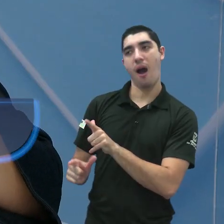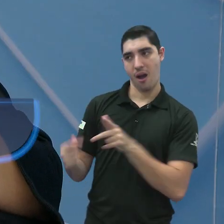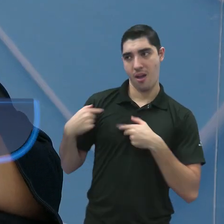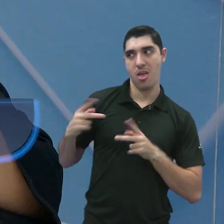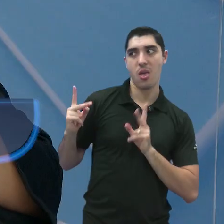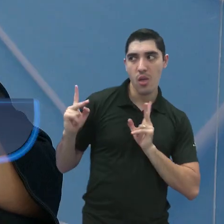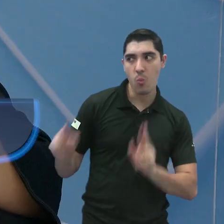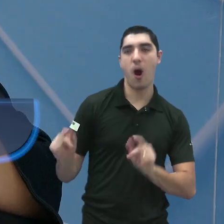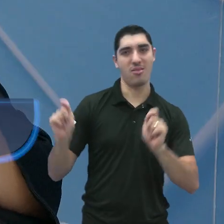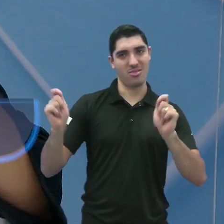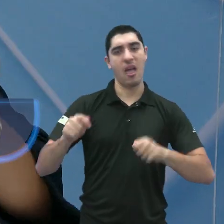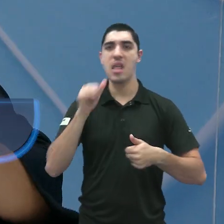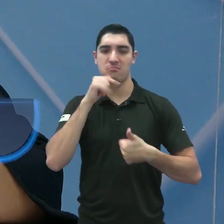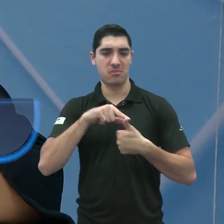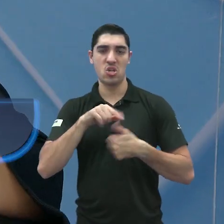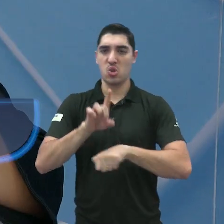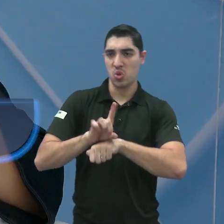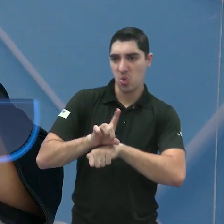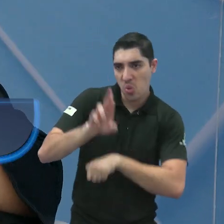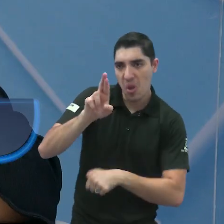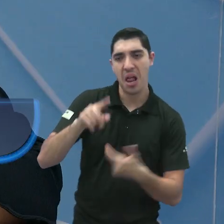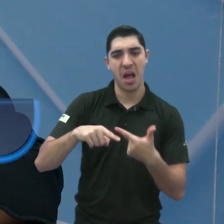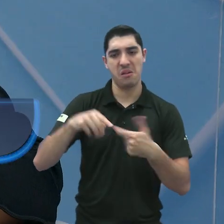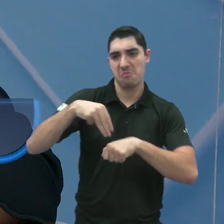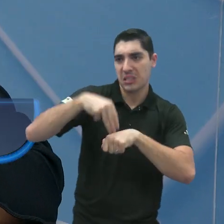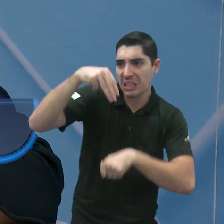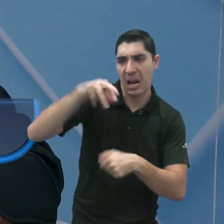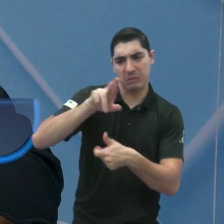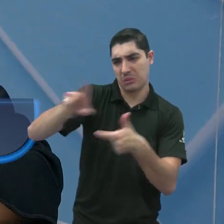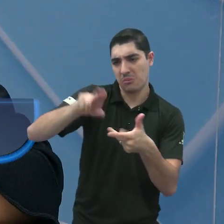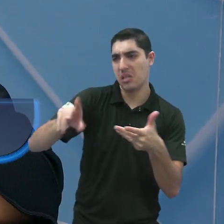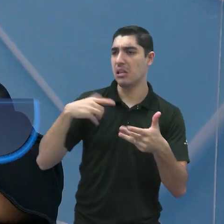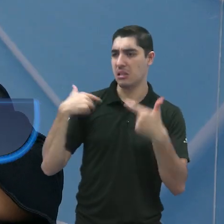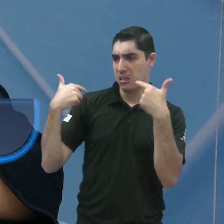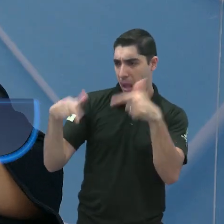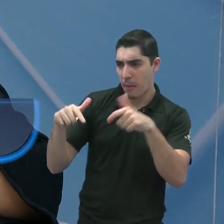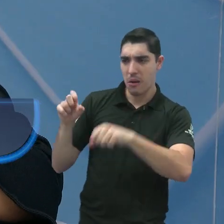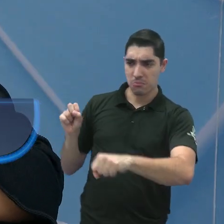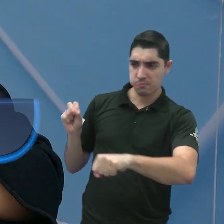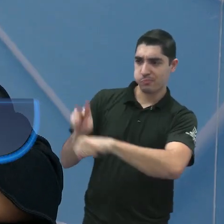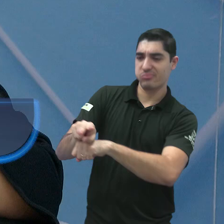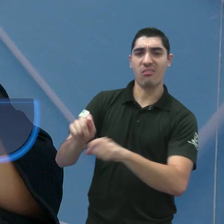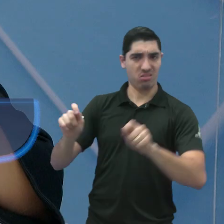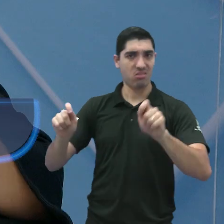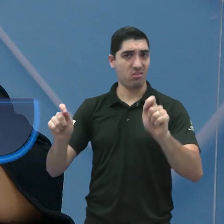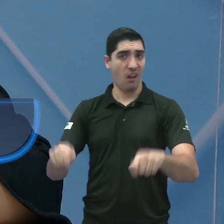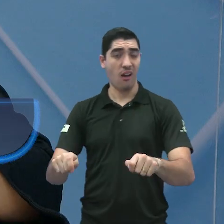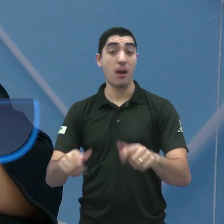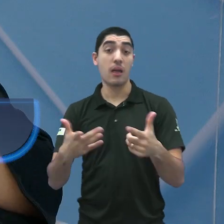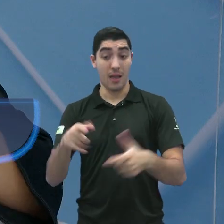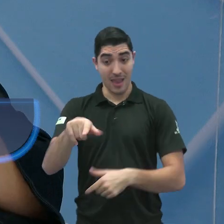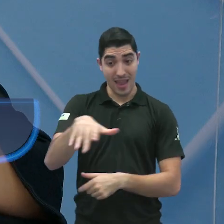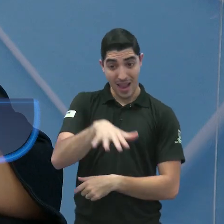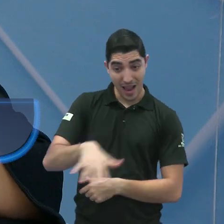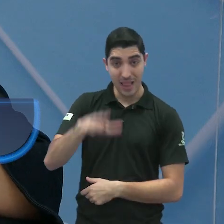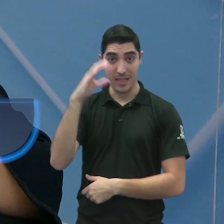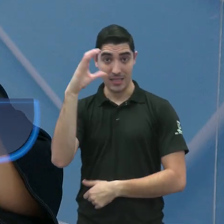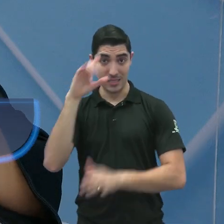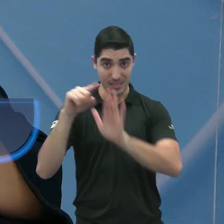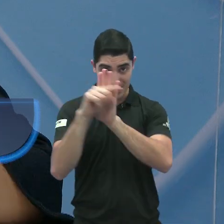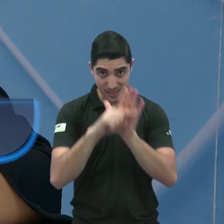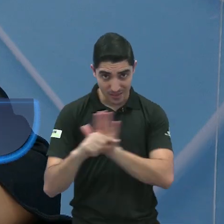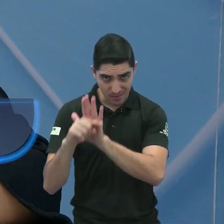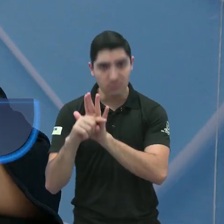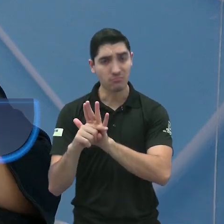a vida não é só fazer a faculdade para ir para o mercado de trabalho. Que o âmbito científico, o âmbito acadêmico